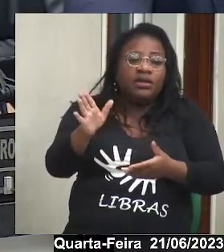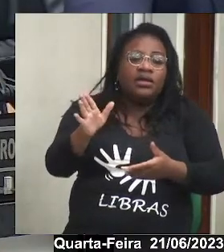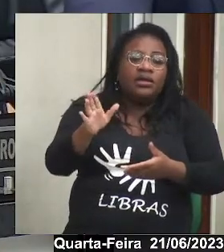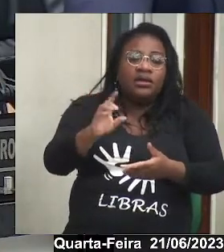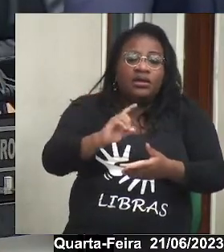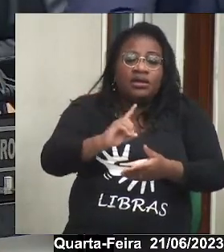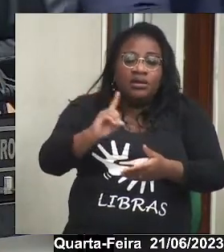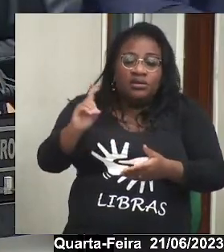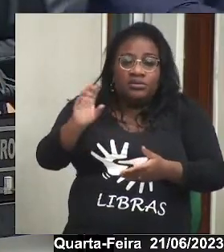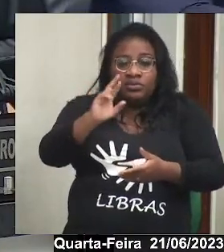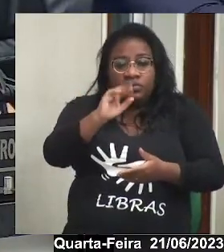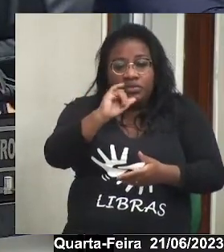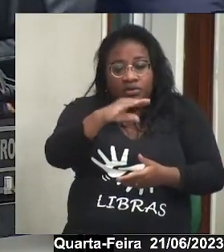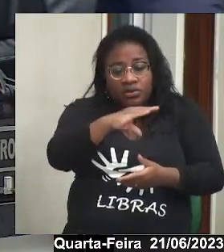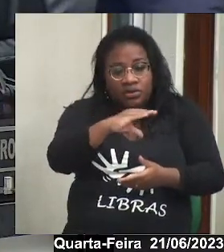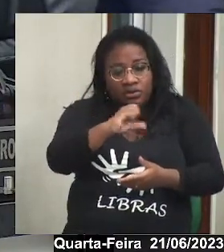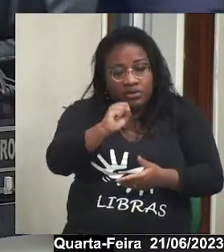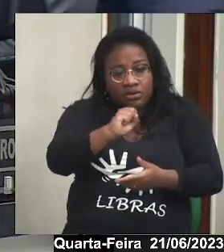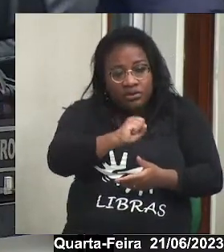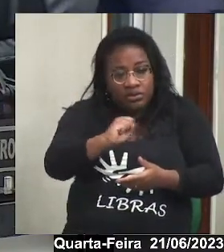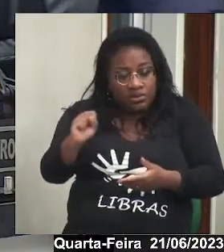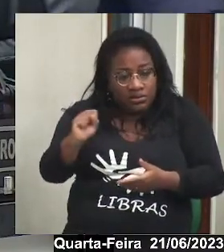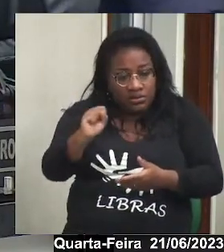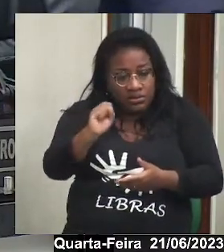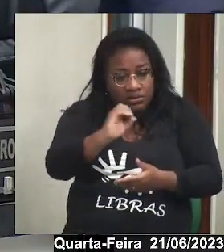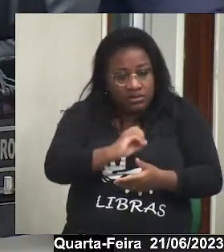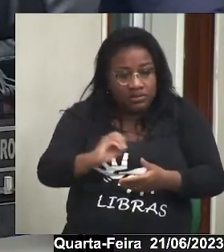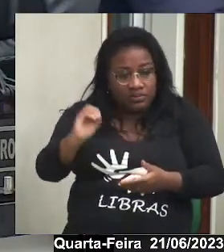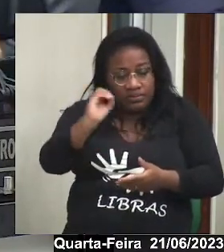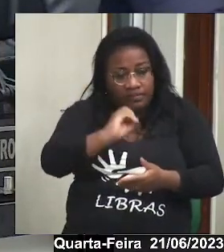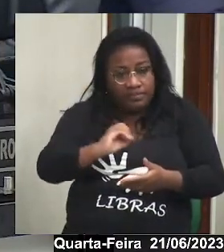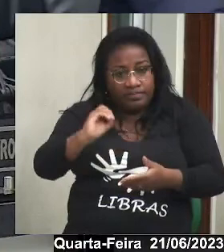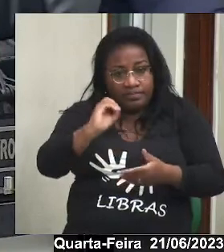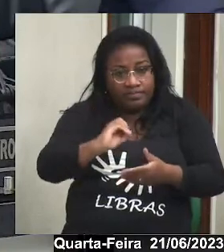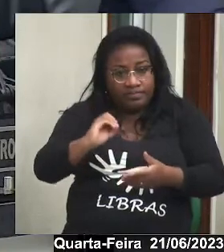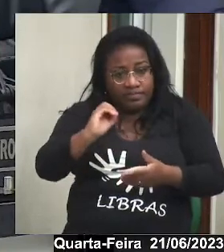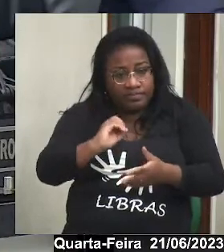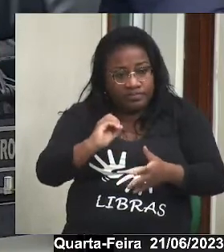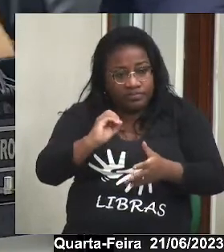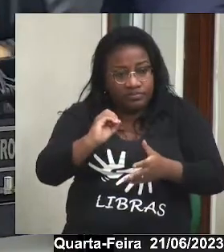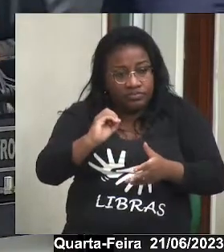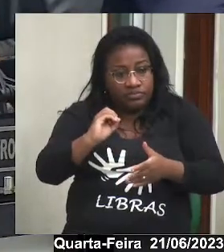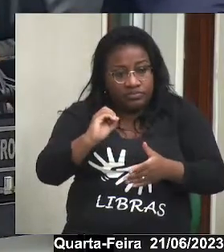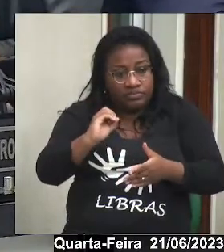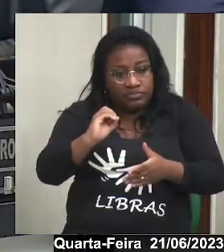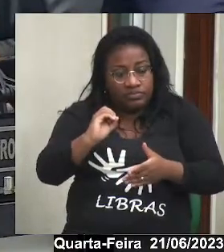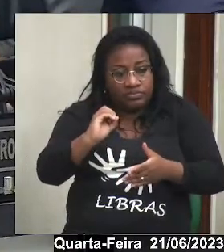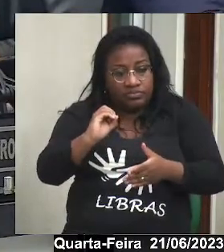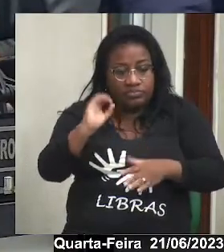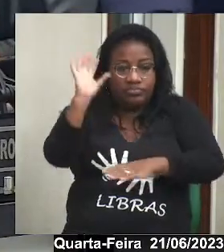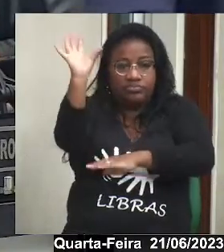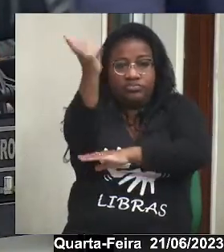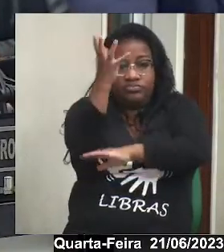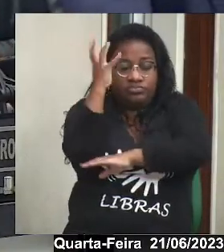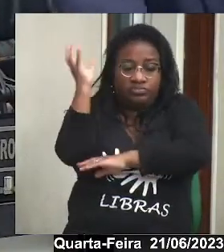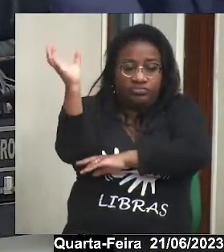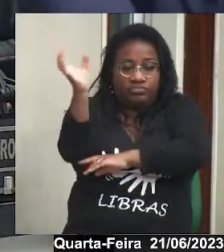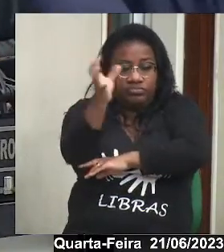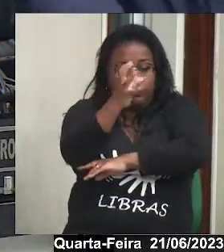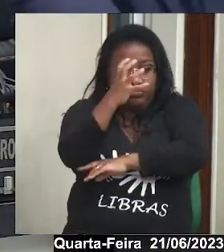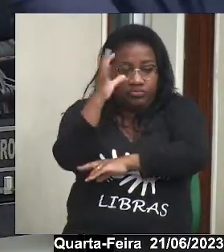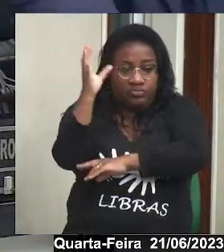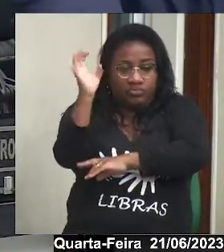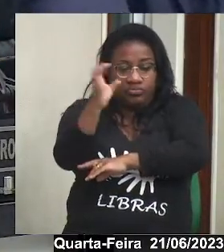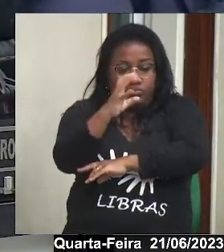antigos, clássicos, atuais em Embu das Artes. Esse encontro já aconteceu lá na prefeitura de São Paulo, na Praça Charles Miller, ali